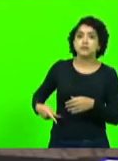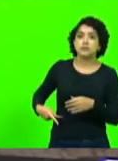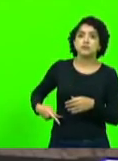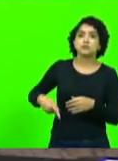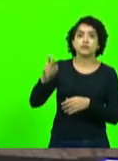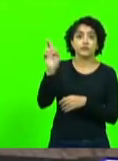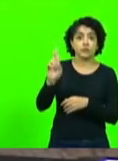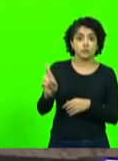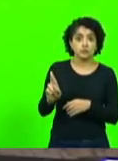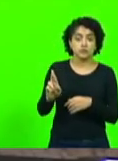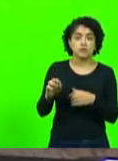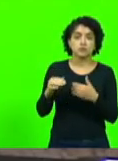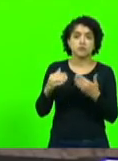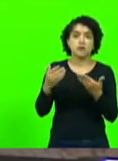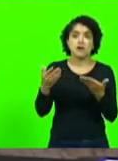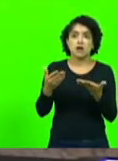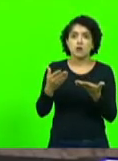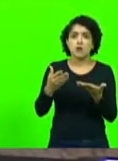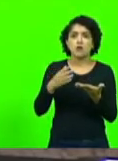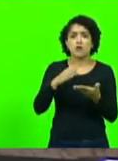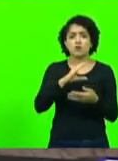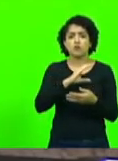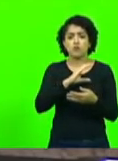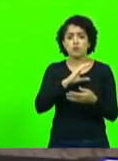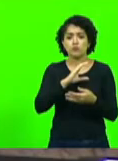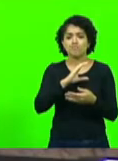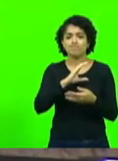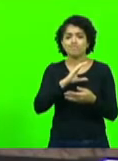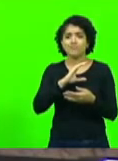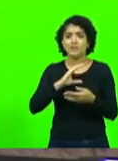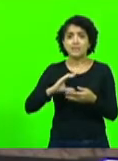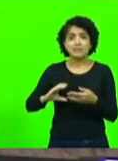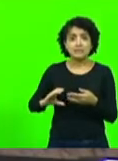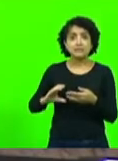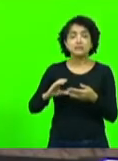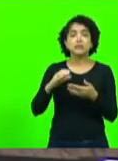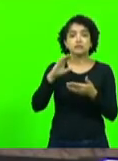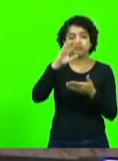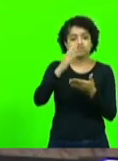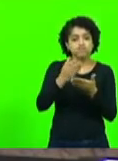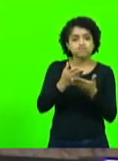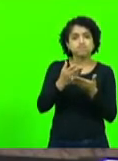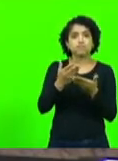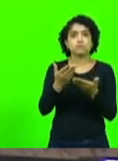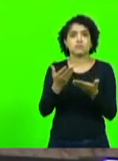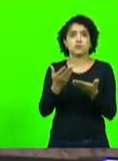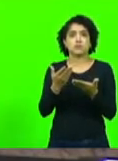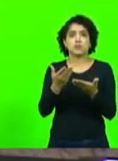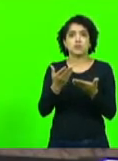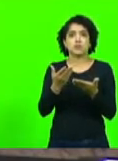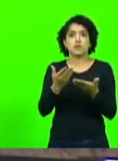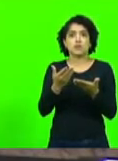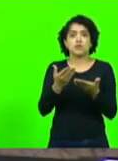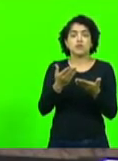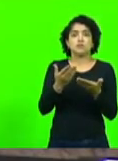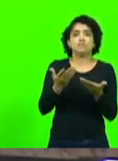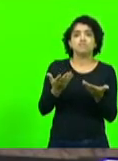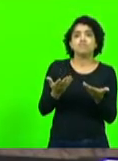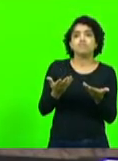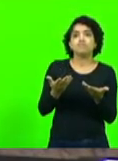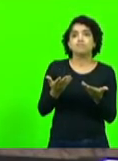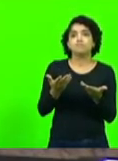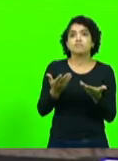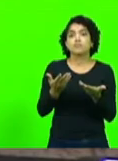E agora falo como cristão, eu entendo que nós não podemos ser coniventes com